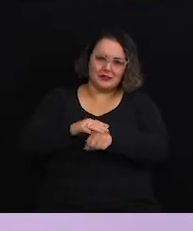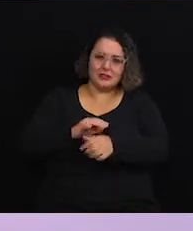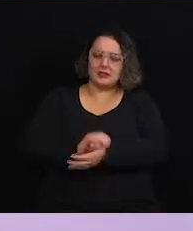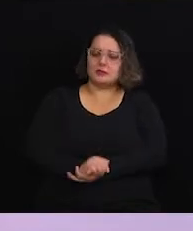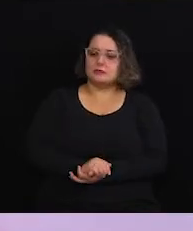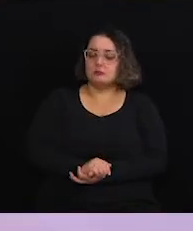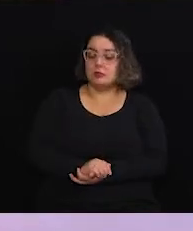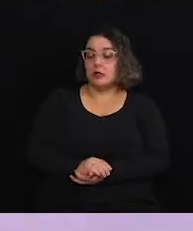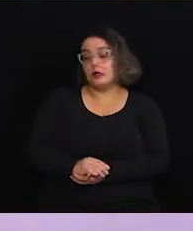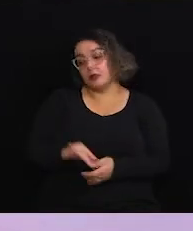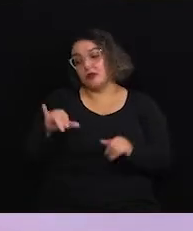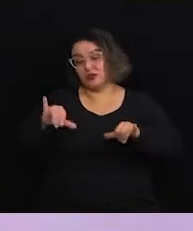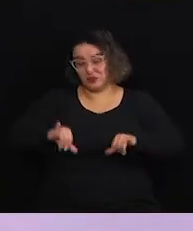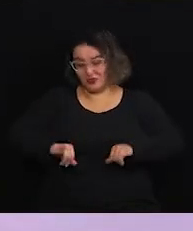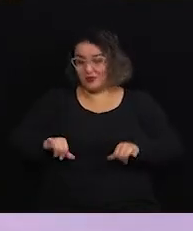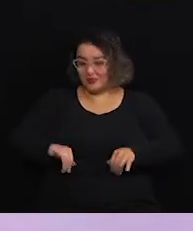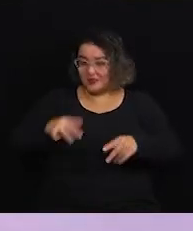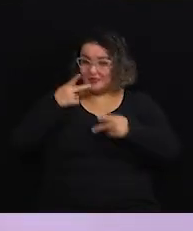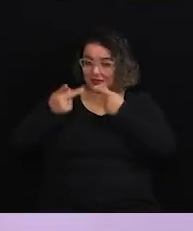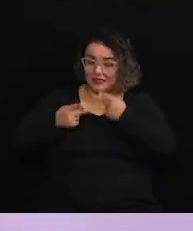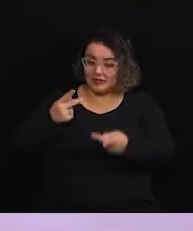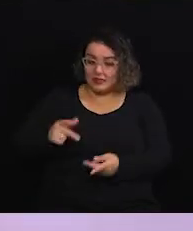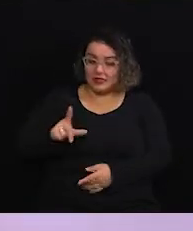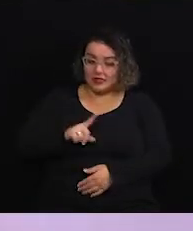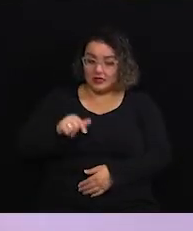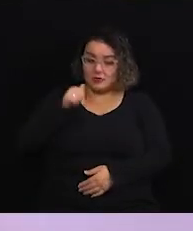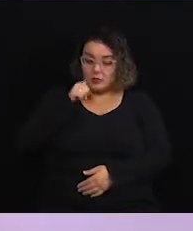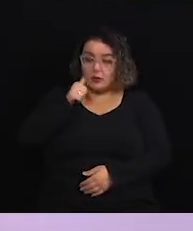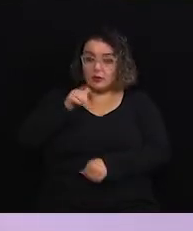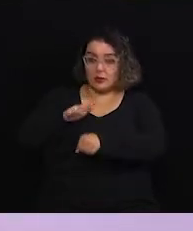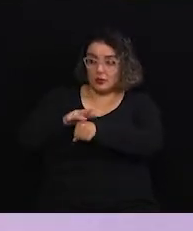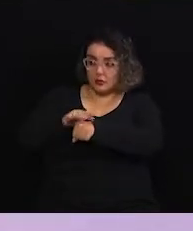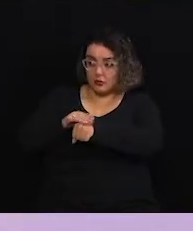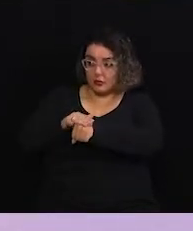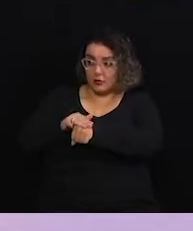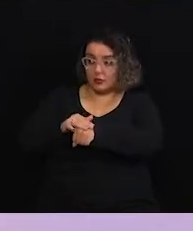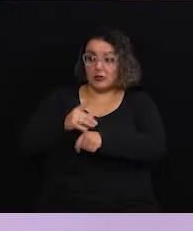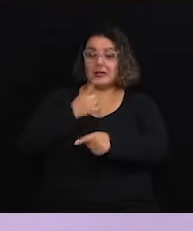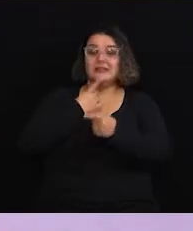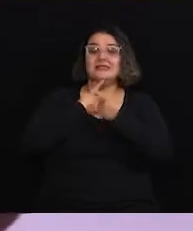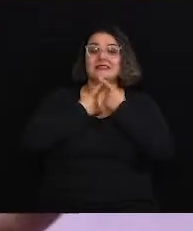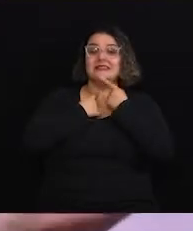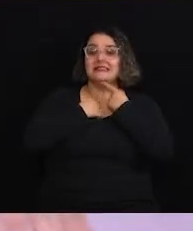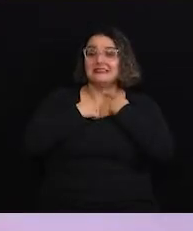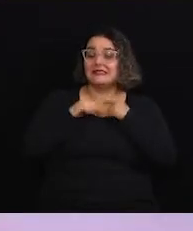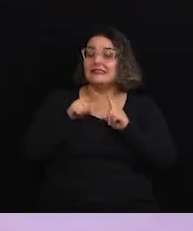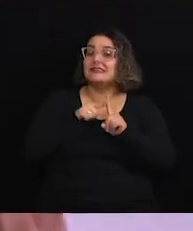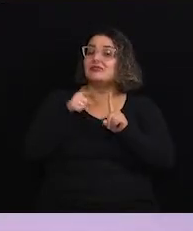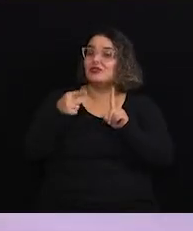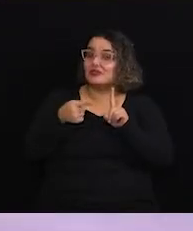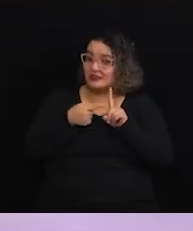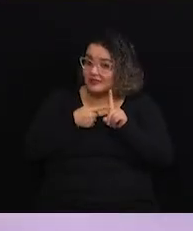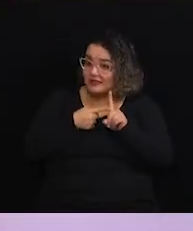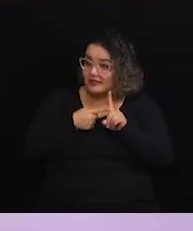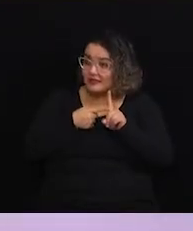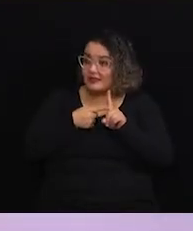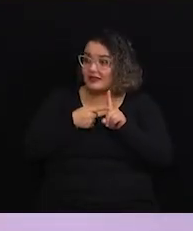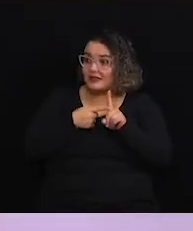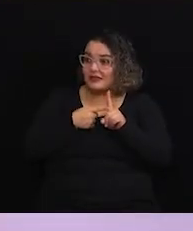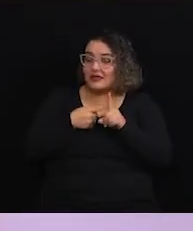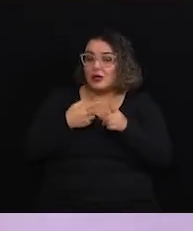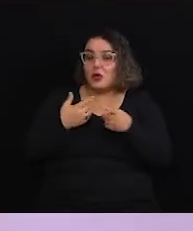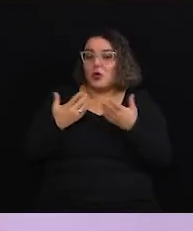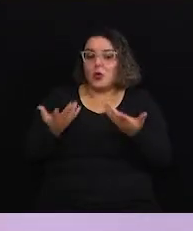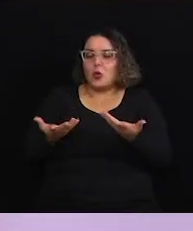Agora, sofrimento, a gente está falando aí, tem mulher que tem endometriose e tem o desejo de ser mãe. Qual